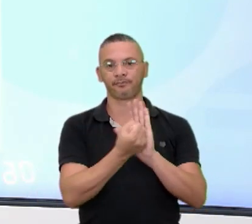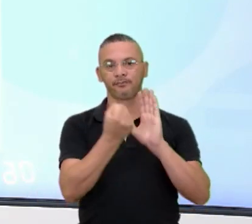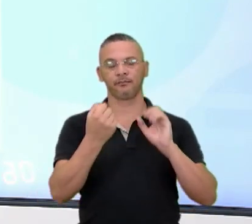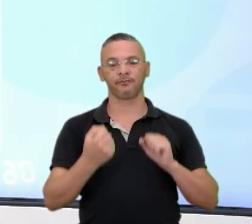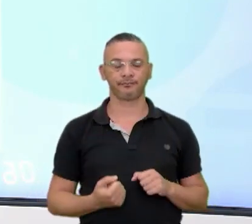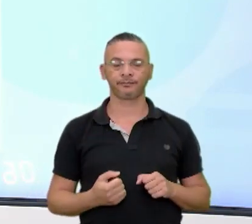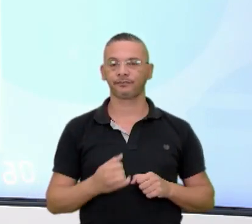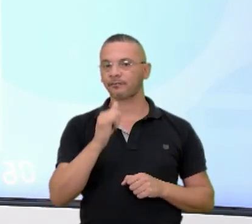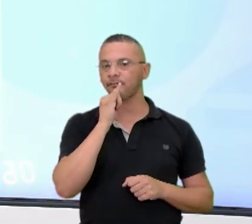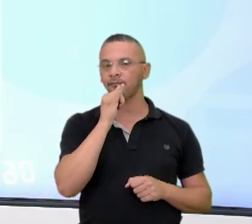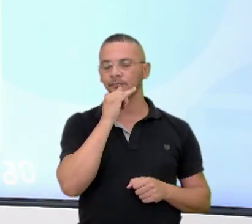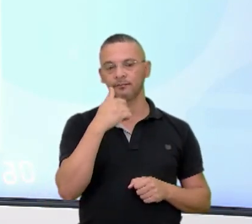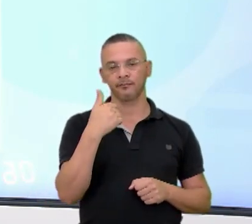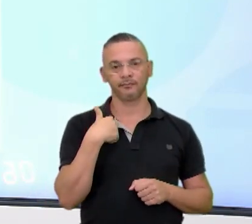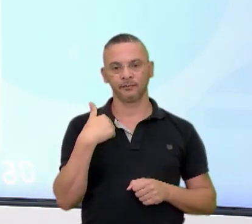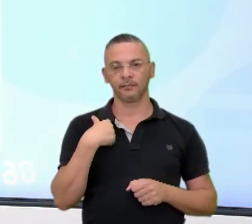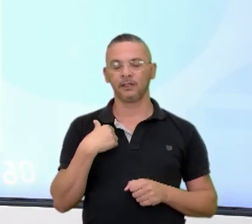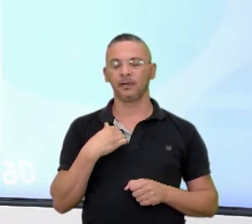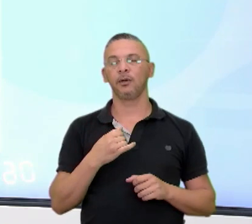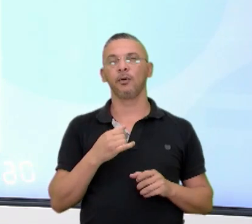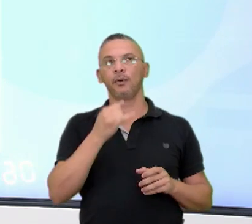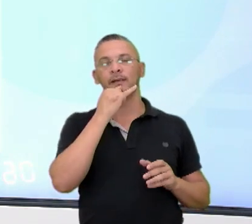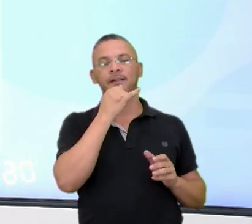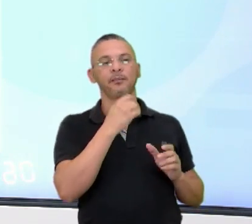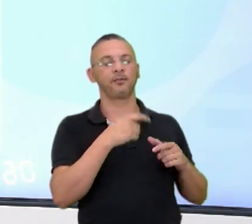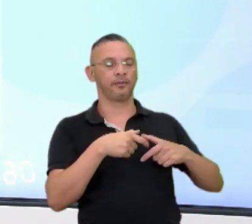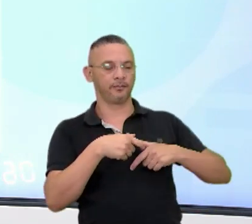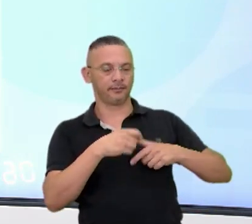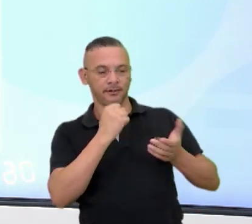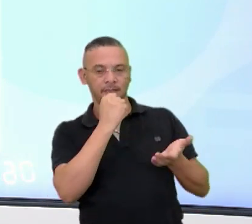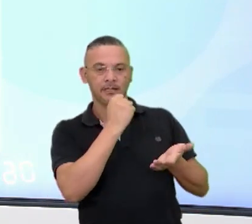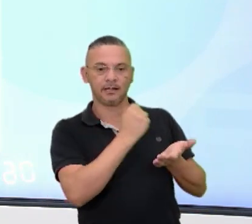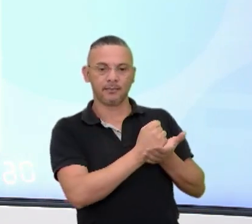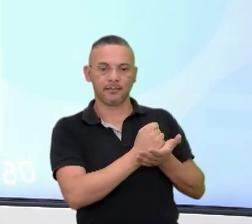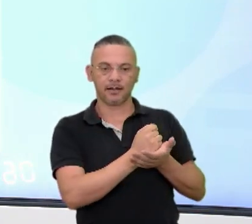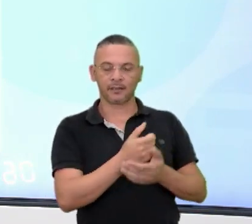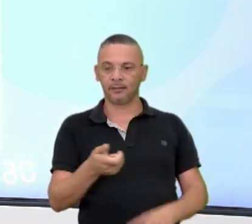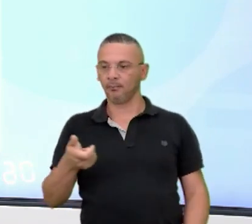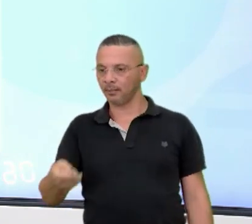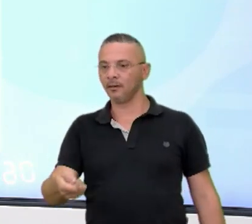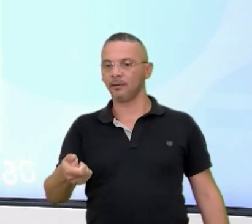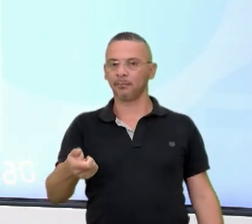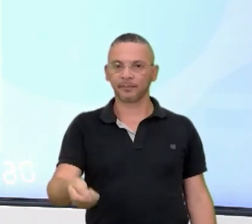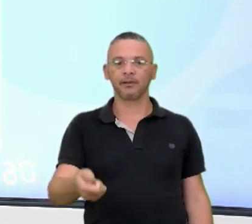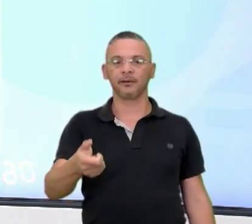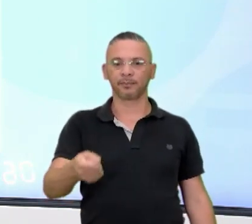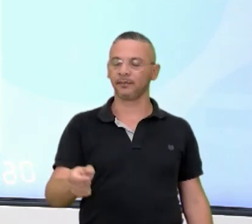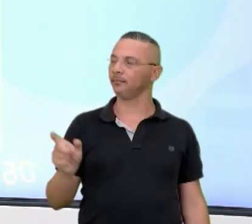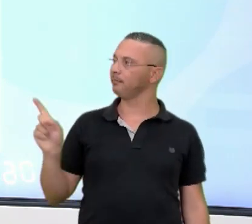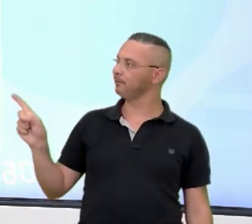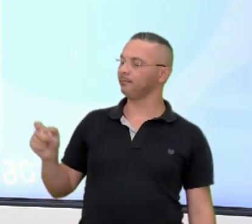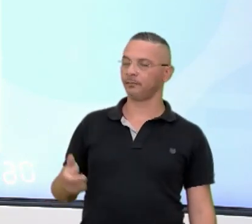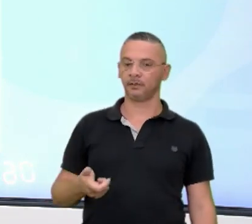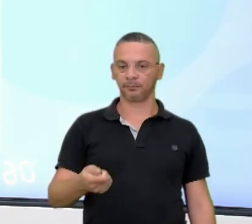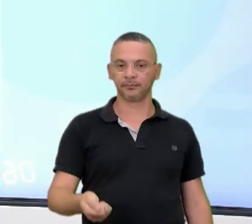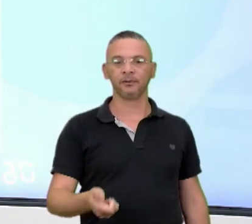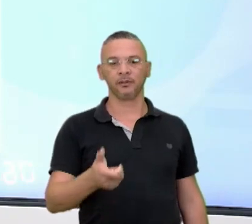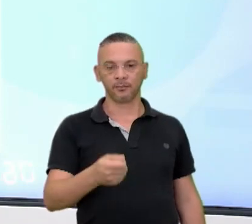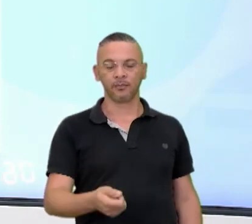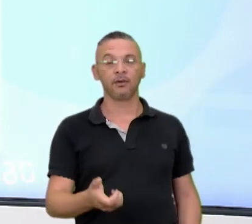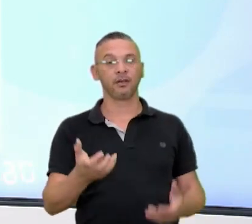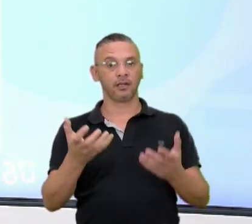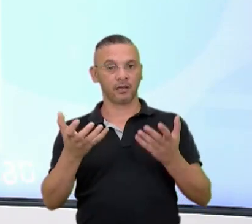é o site mais acessado, tal. Ou seja, clickbait é um caça-clique, certo? Beleza? Tá acertando? Quem tá acertando